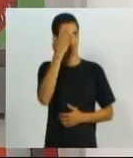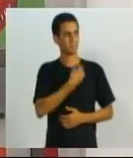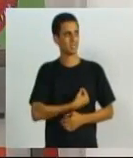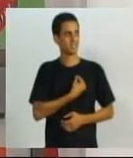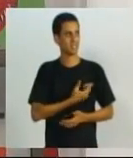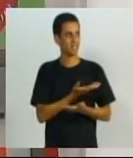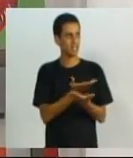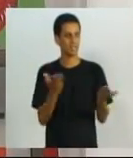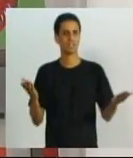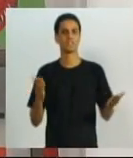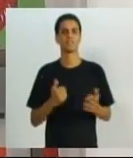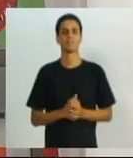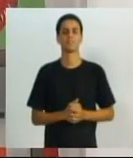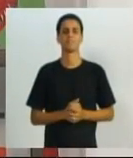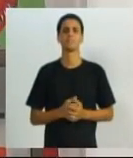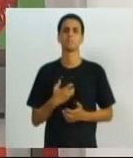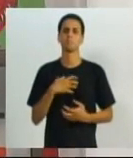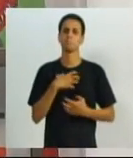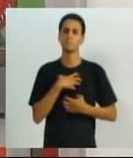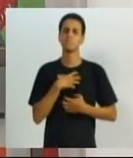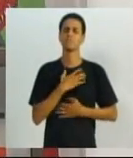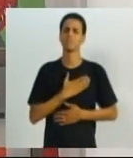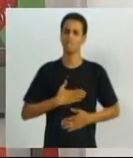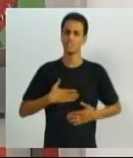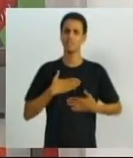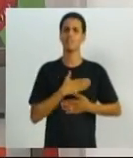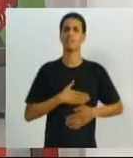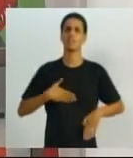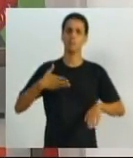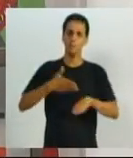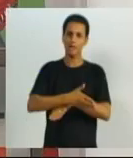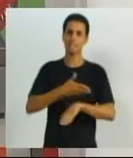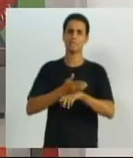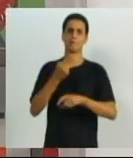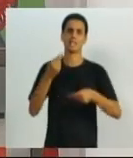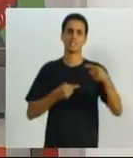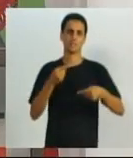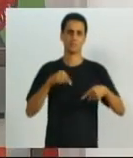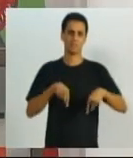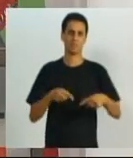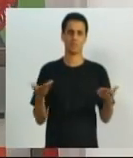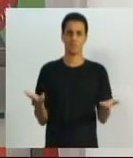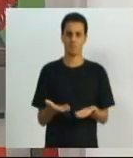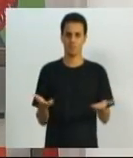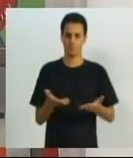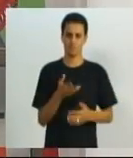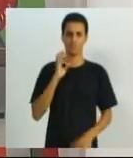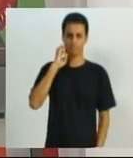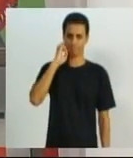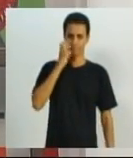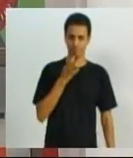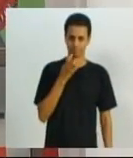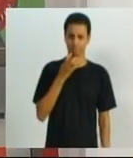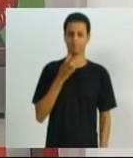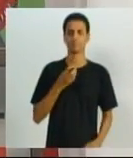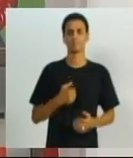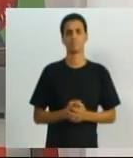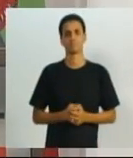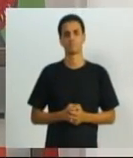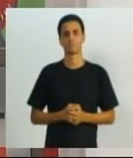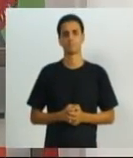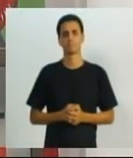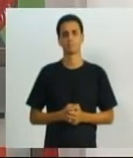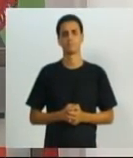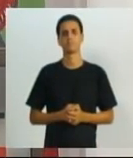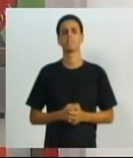me sinto muito satisfeito em ter a oportunidade de participar dessa discussão hoje, vereador Vanderlei. De